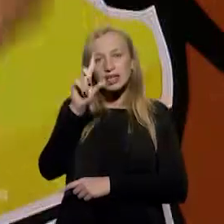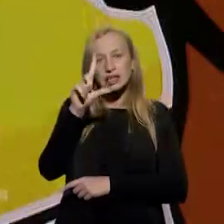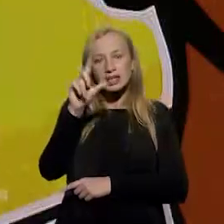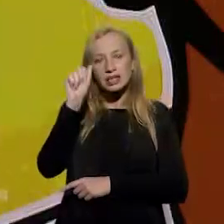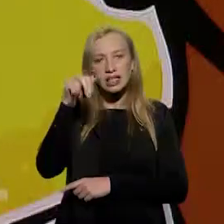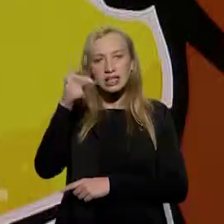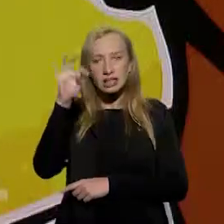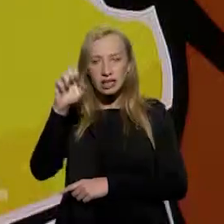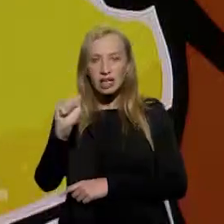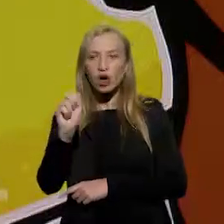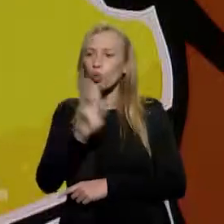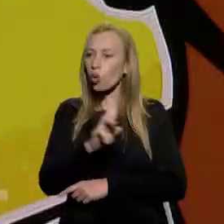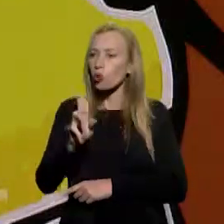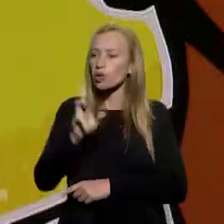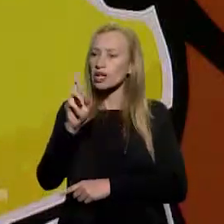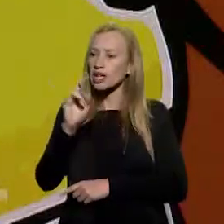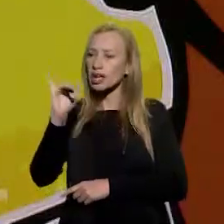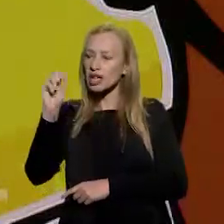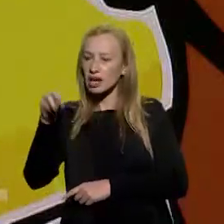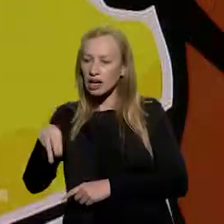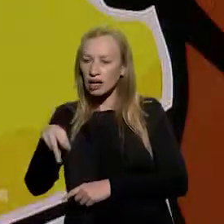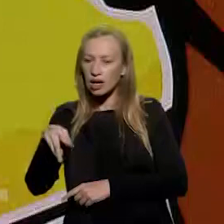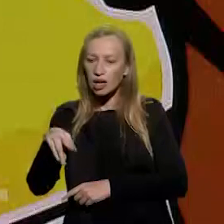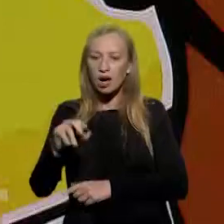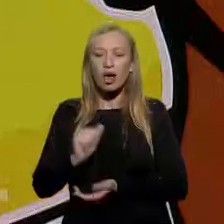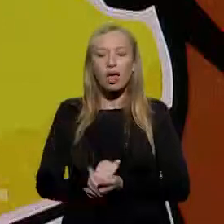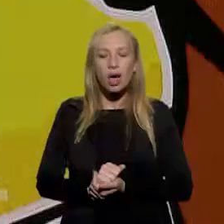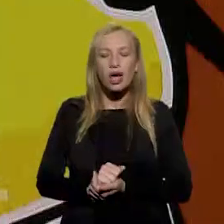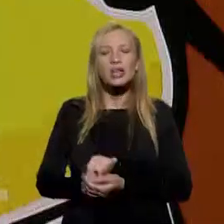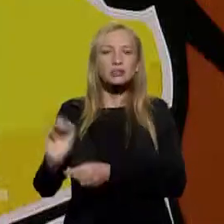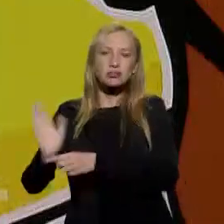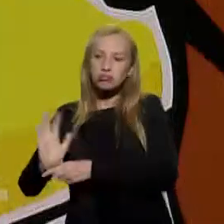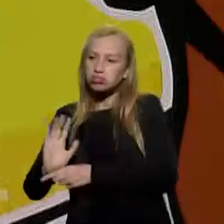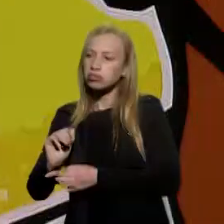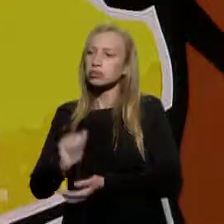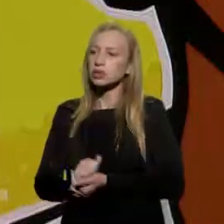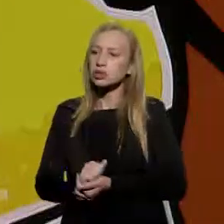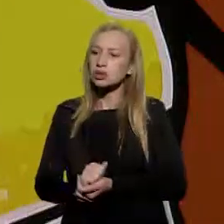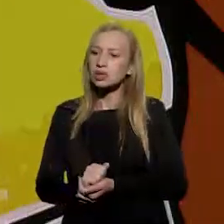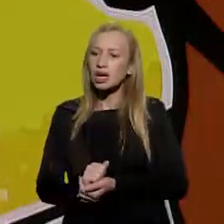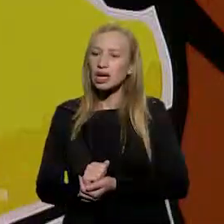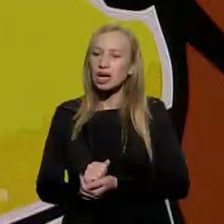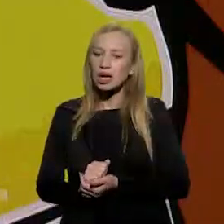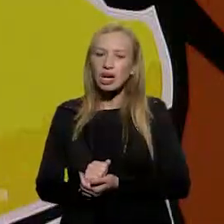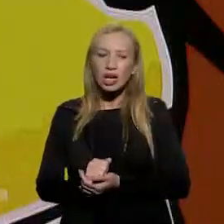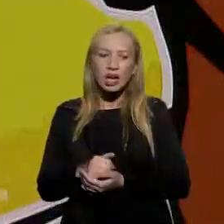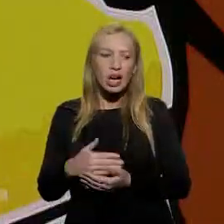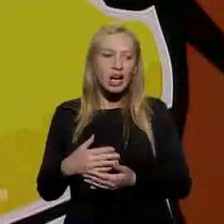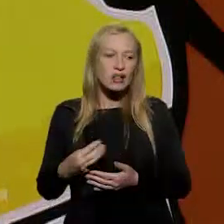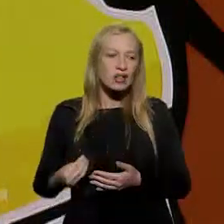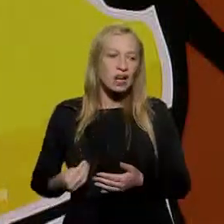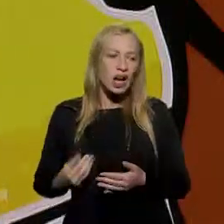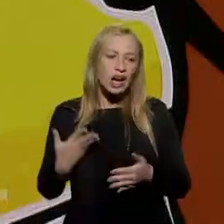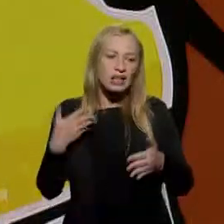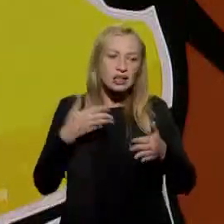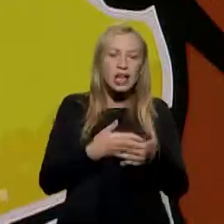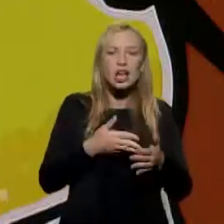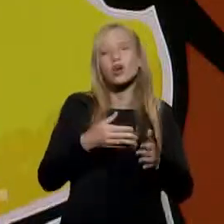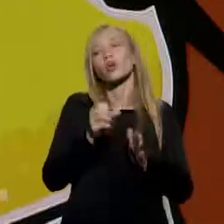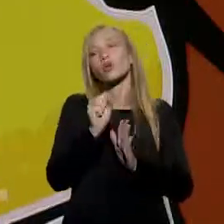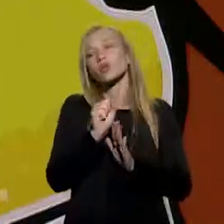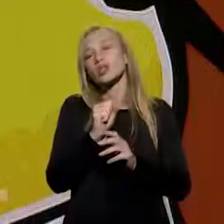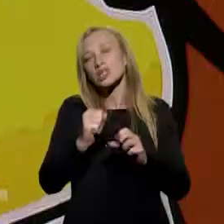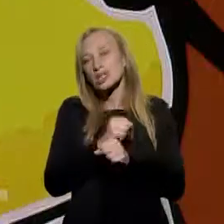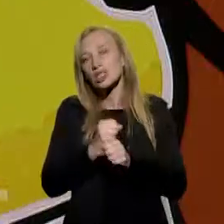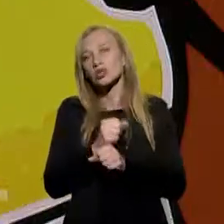único que ela usava como café e caricaturista e esse cinema resistiu até os anos 80 até 82 anos